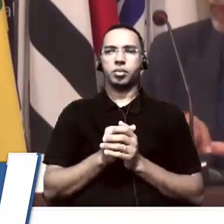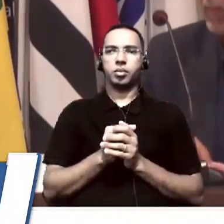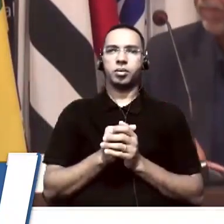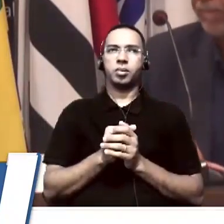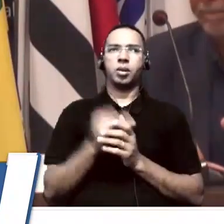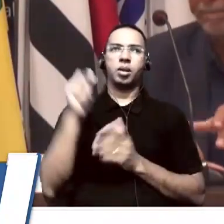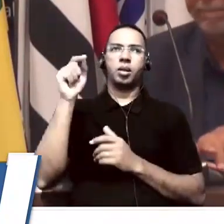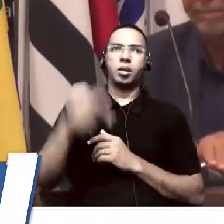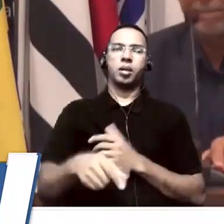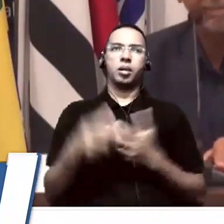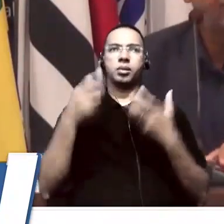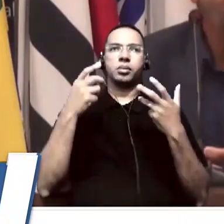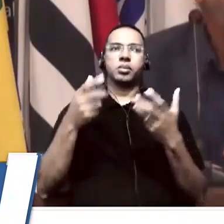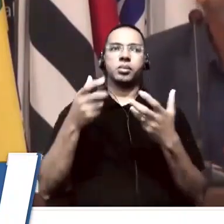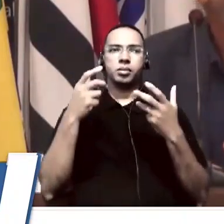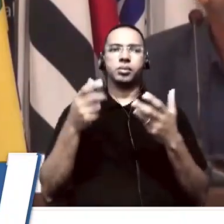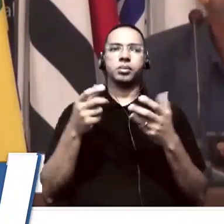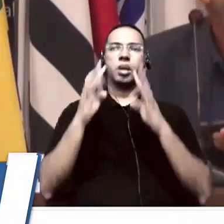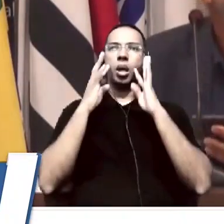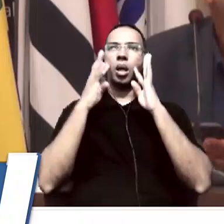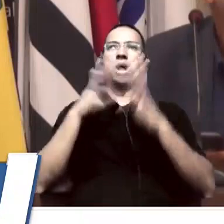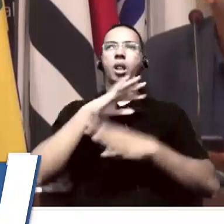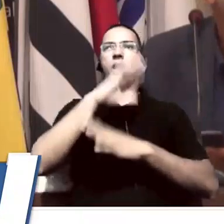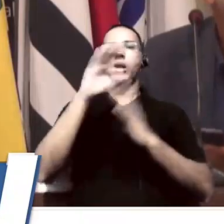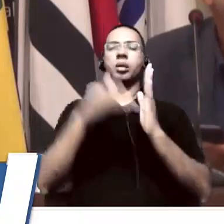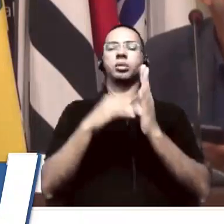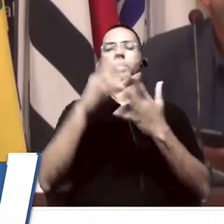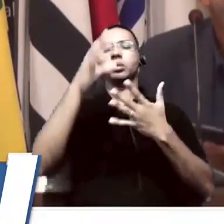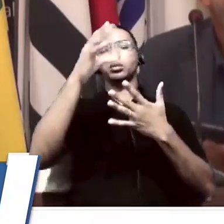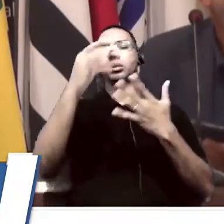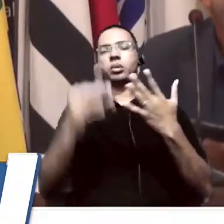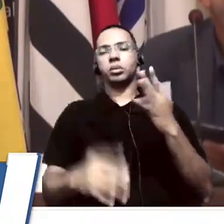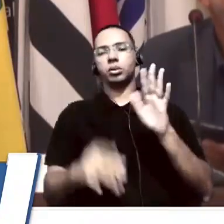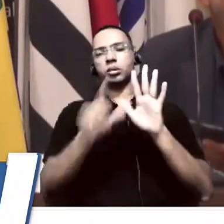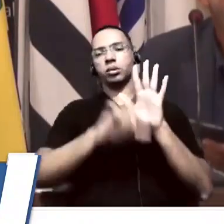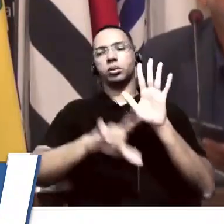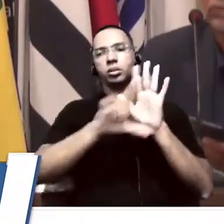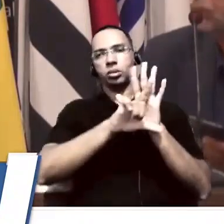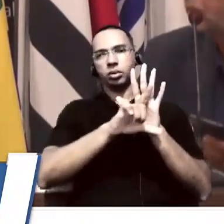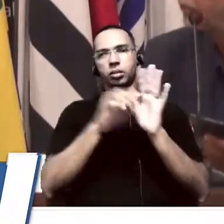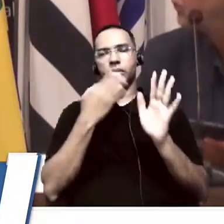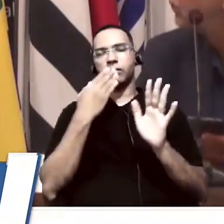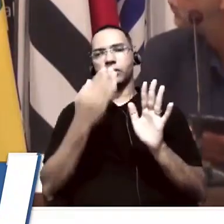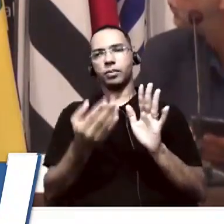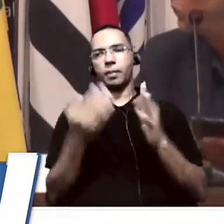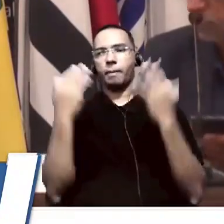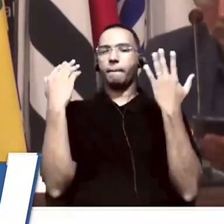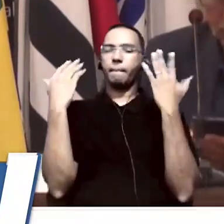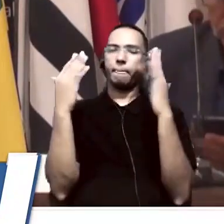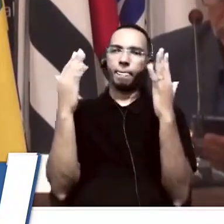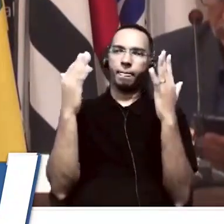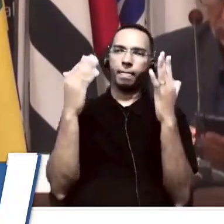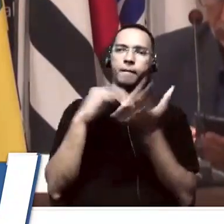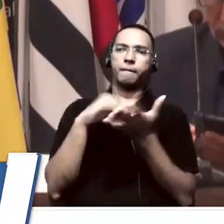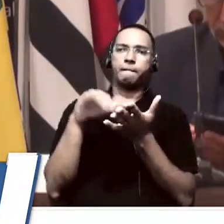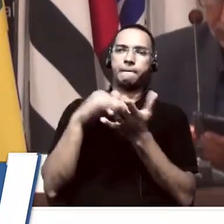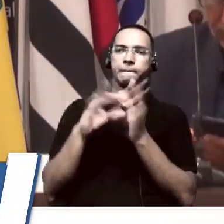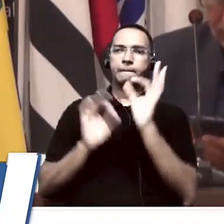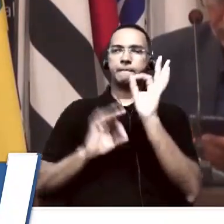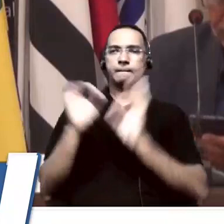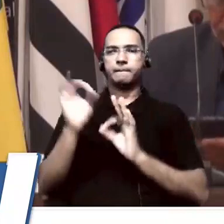queria estar atento a todas as modificações das leis. Queria aqui, primeiramente, parabenizar a Secretaria de Planejamento